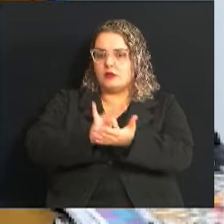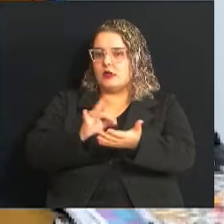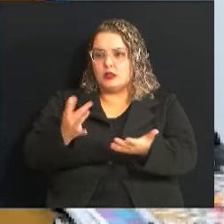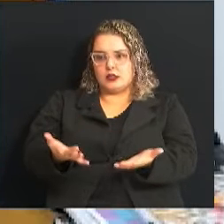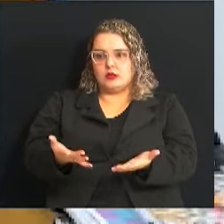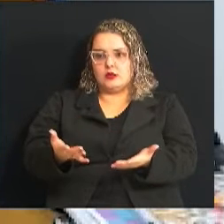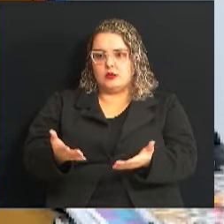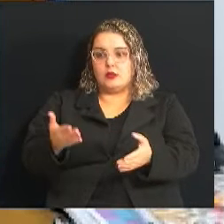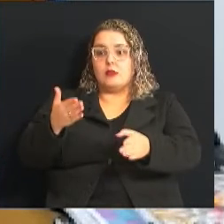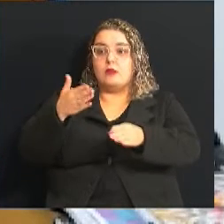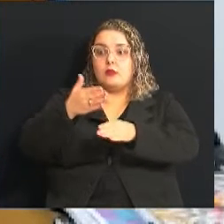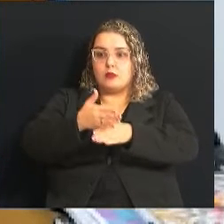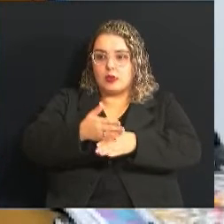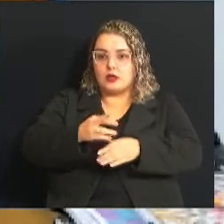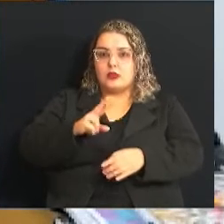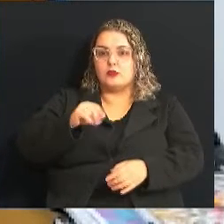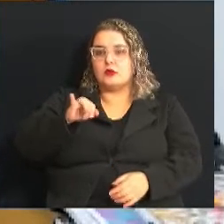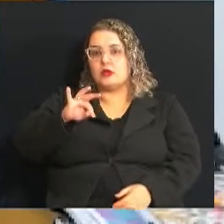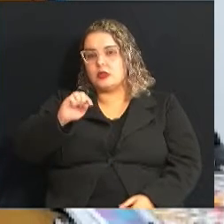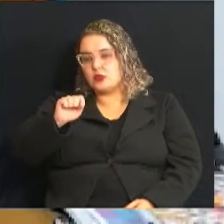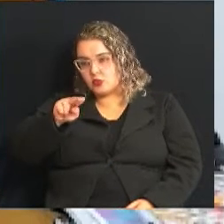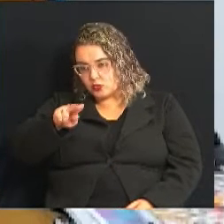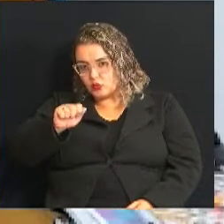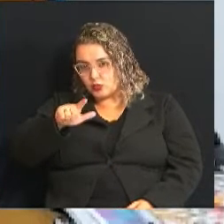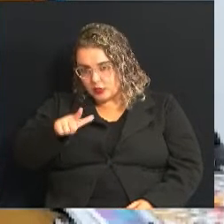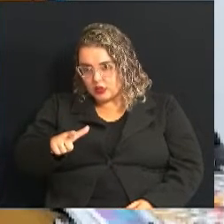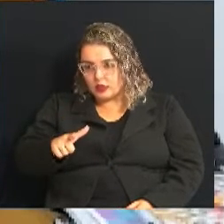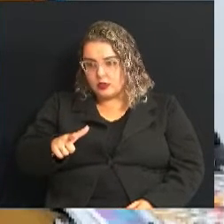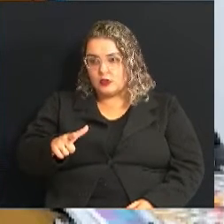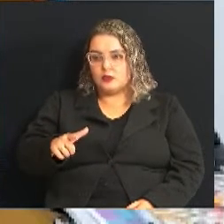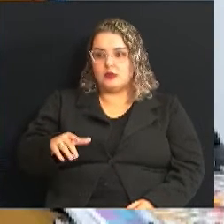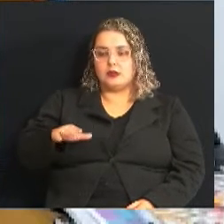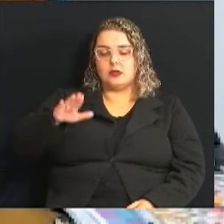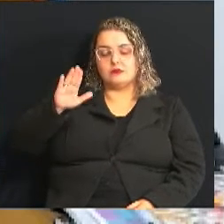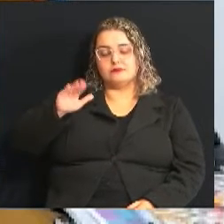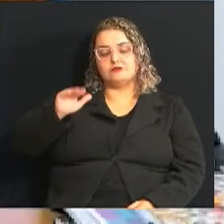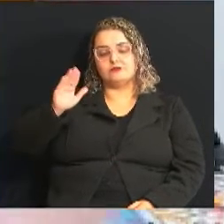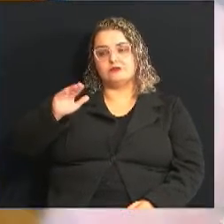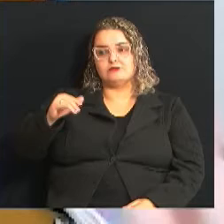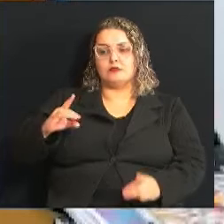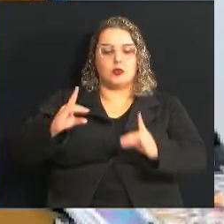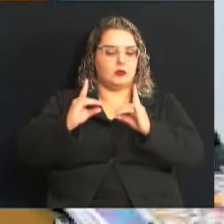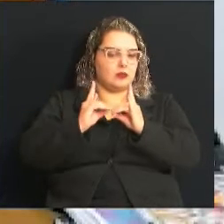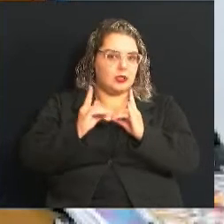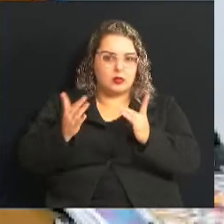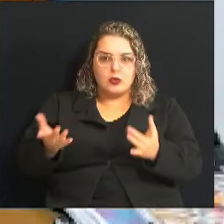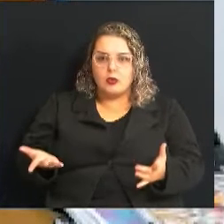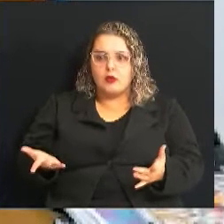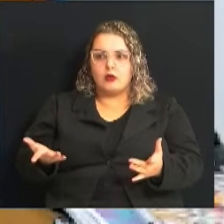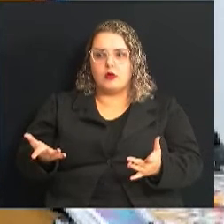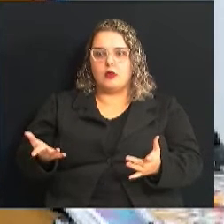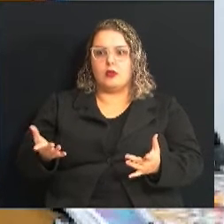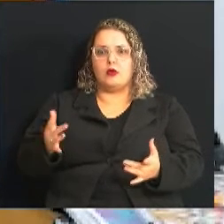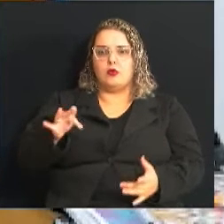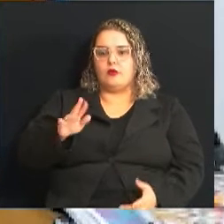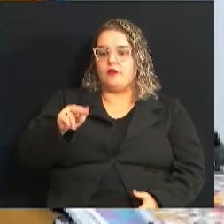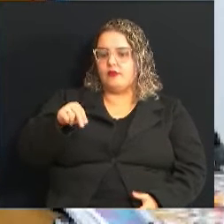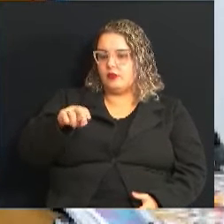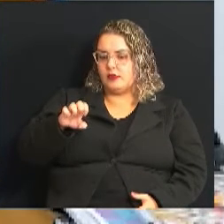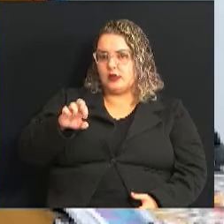participar do ritual de despedida, que seria o ritual de despedida, o velório, um funeral,